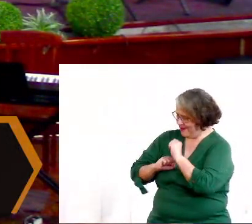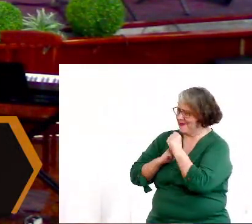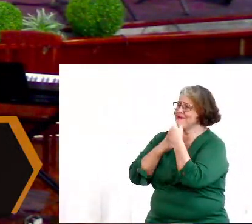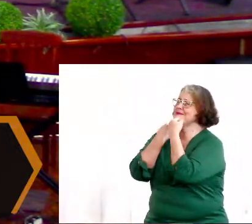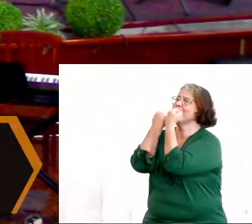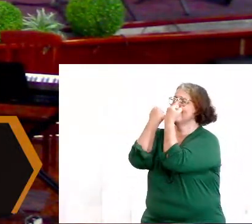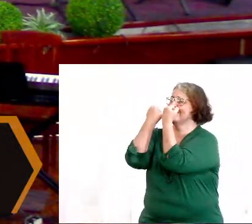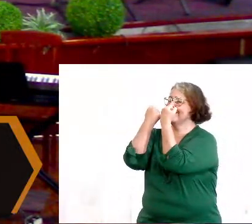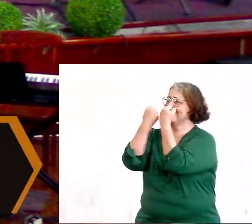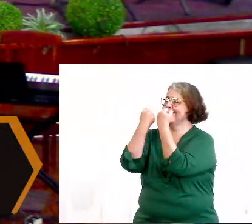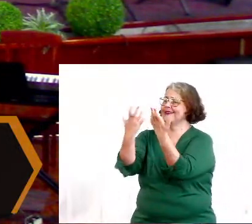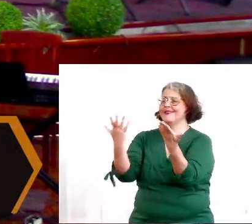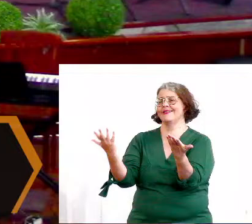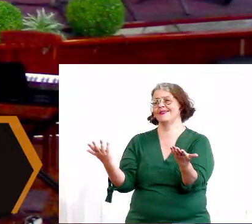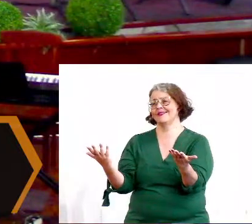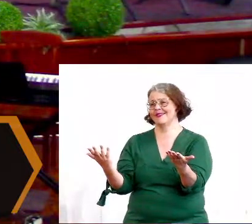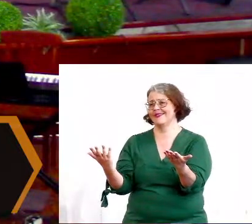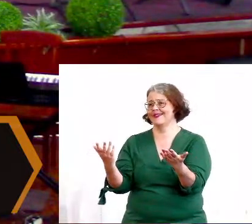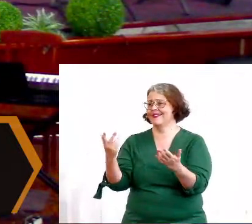vidas vem